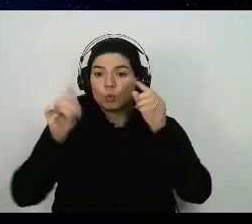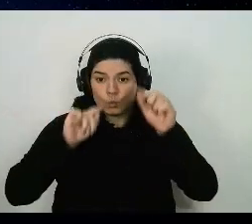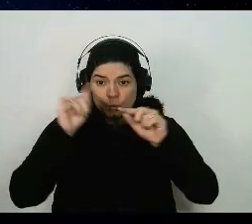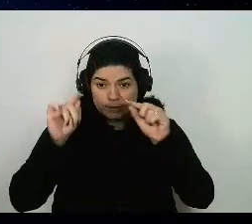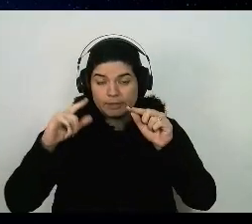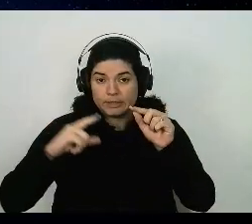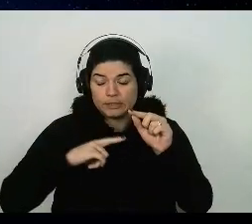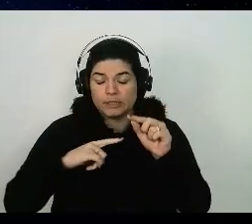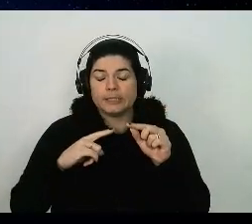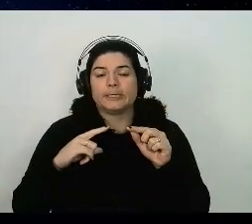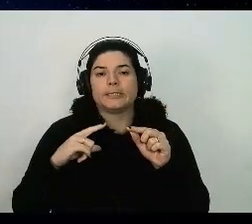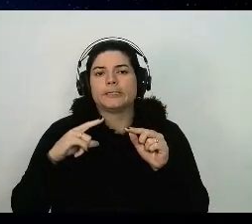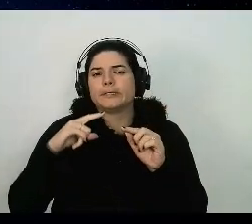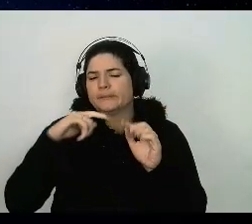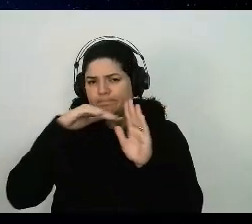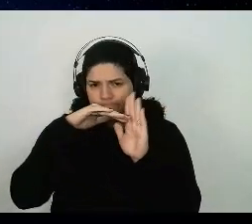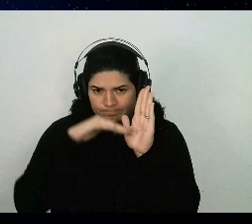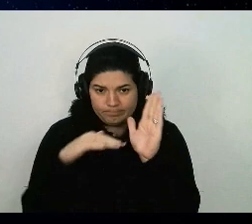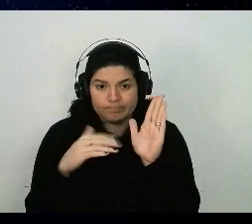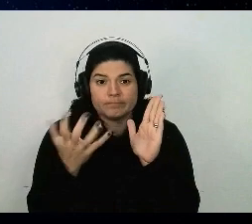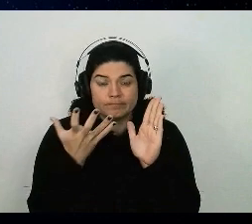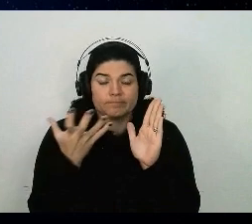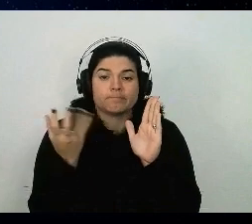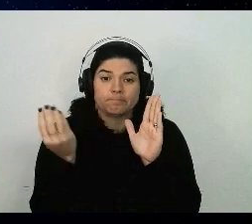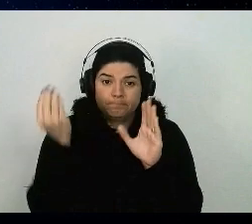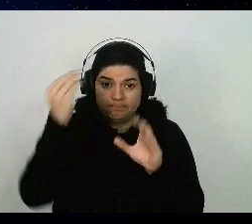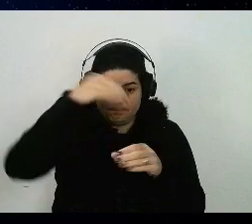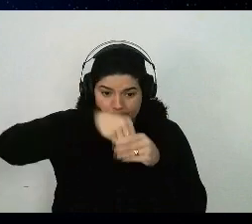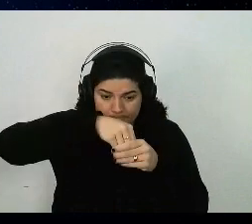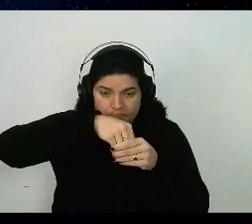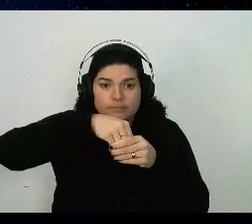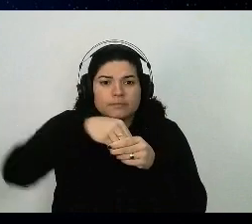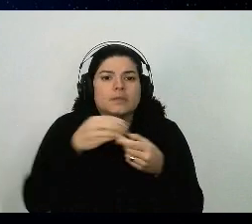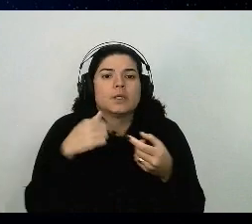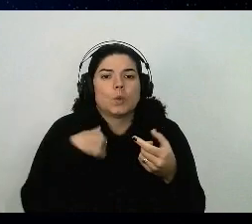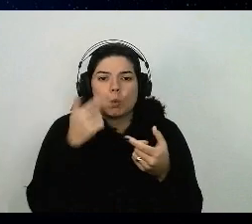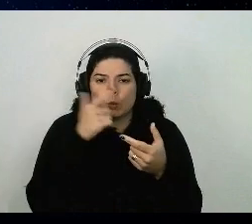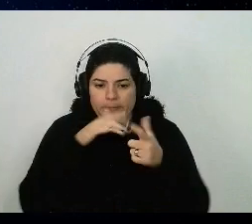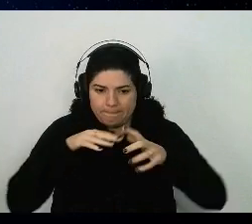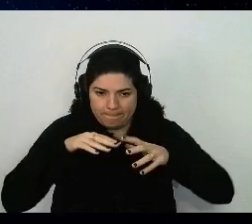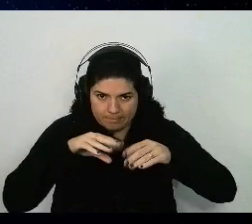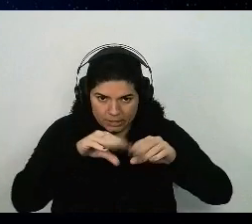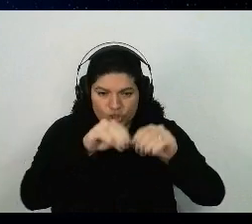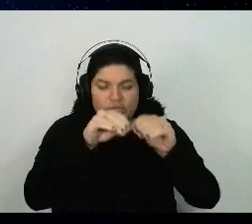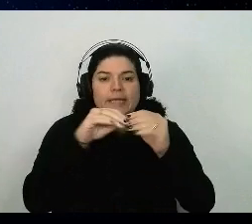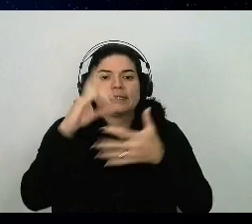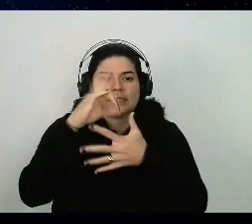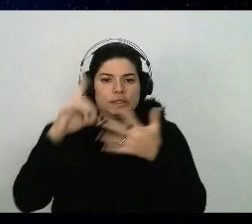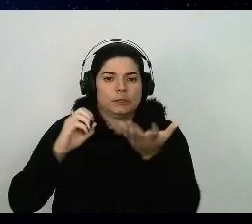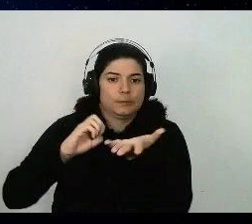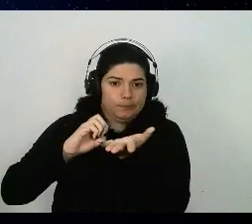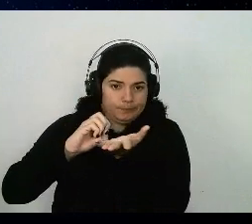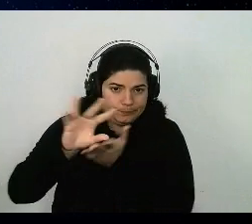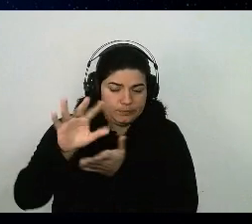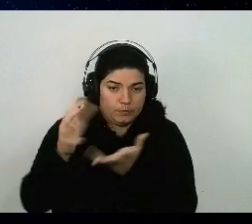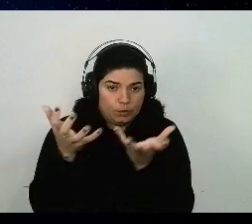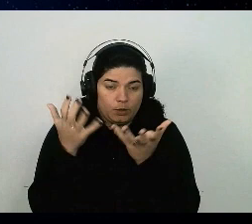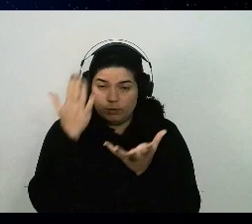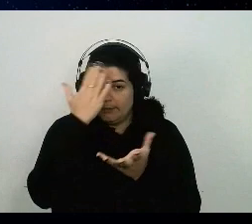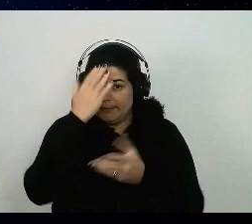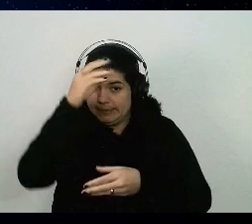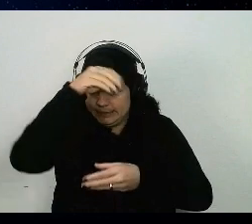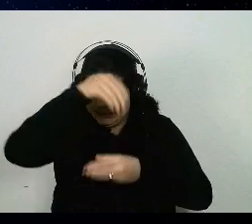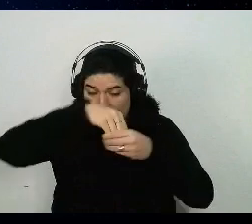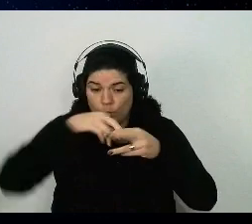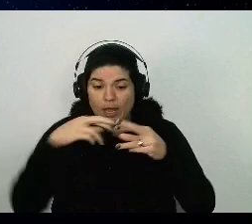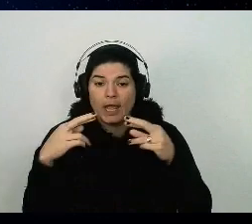olha, eu tenho requisições para a rede interna, e eu consigo manipular os dados que eu estou enviando, eu vou querer saber se dentro dessa rede tem algum